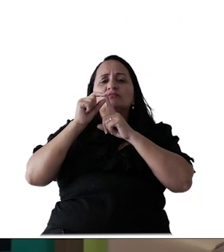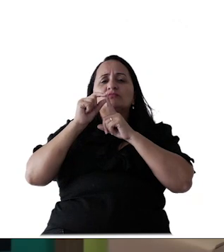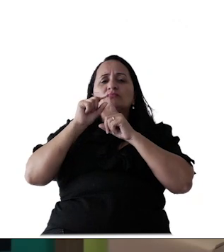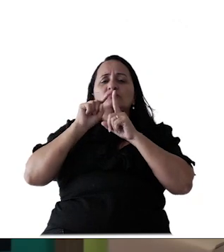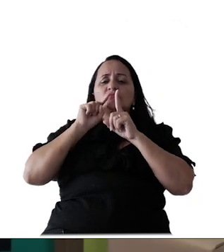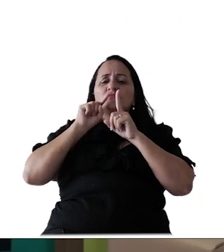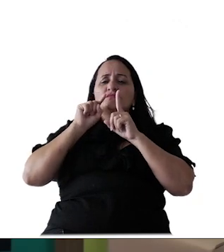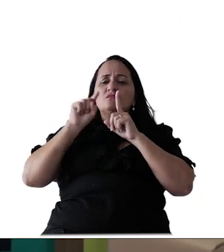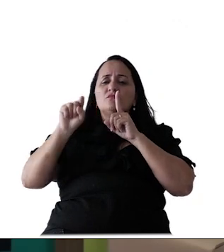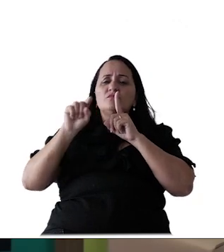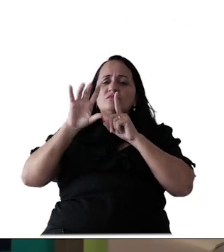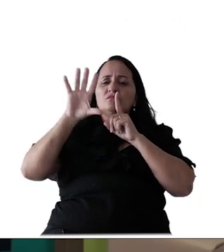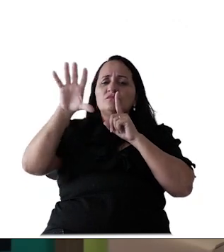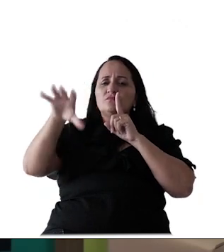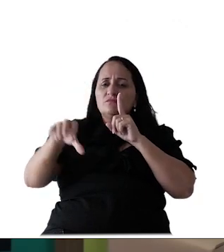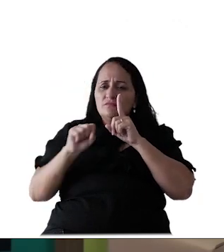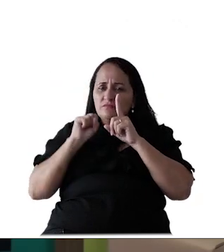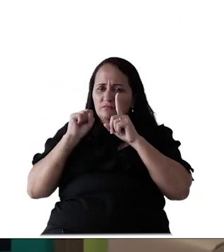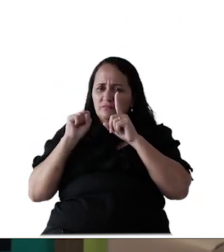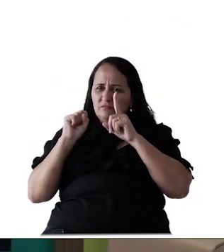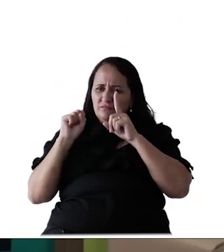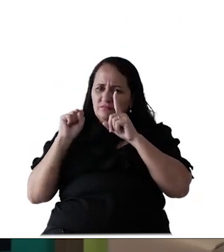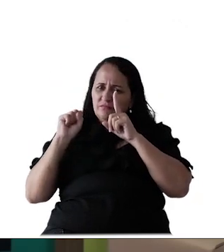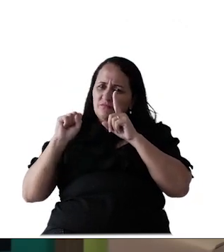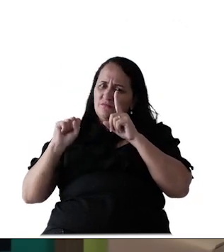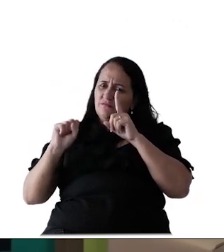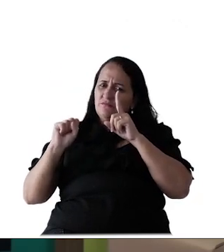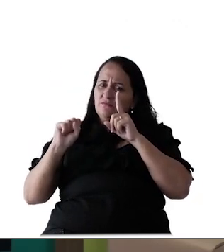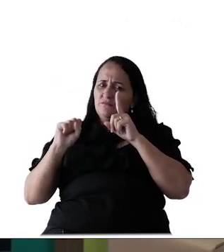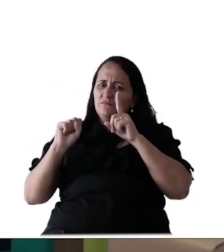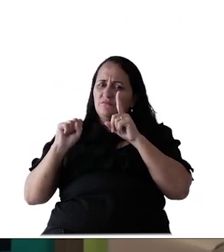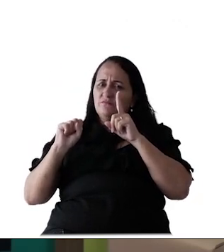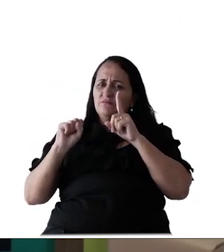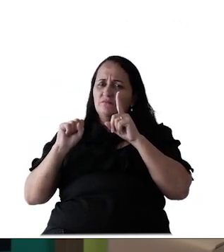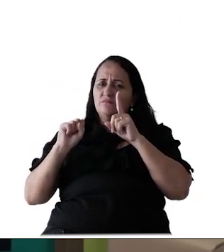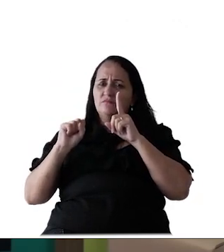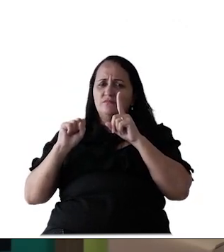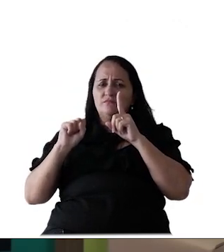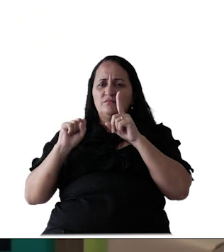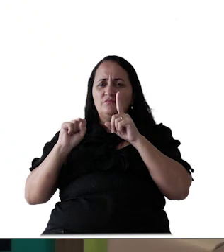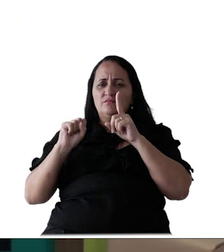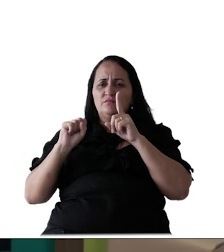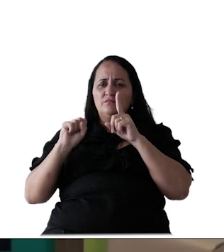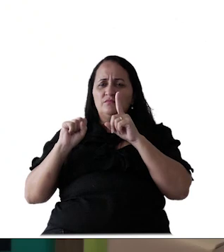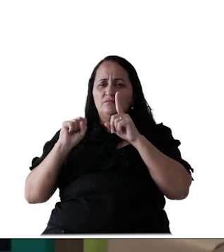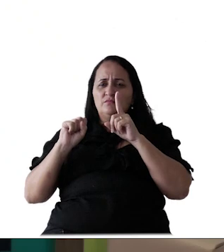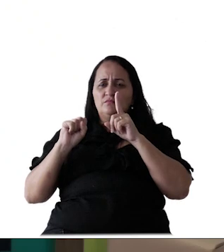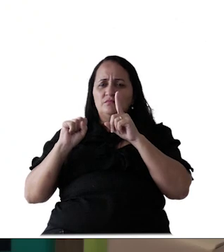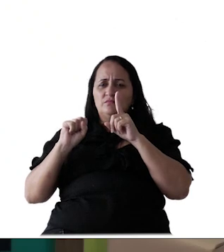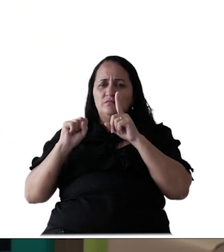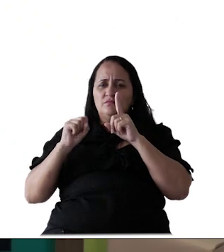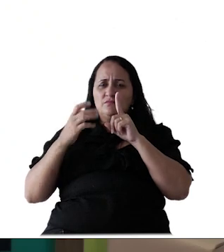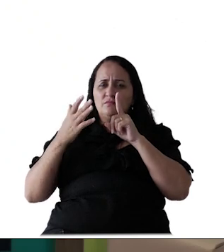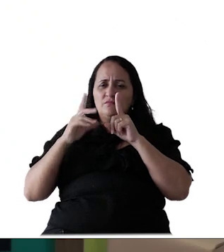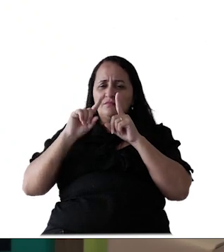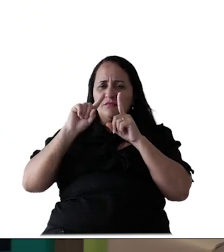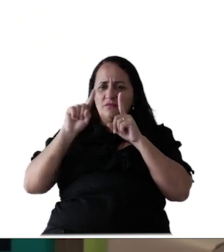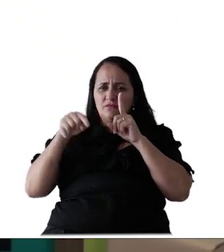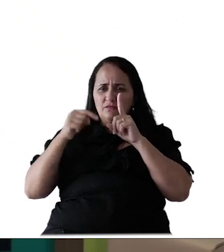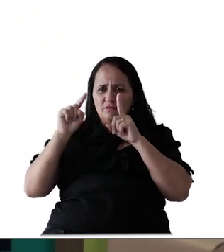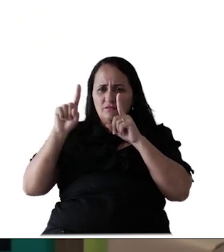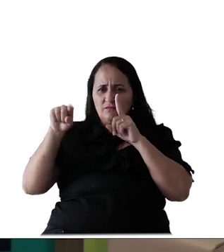né, o cartunista, utilizou uma vírgula, outro sinal de pontuação. E após a vírgula,